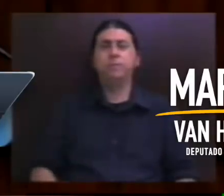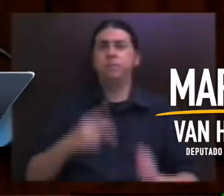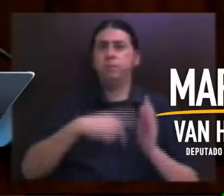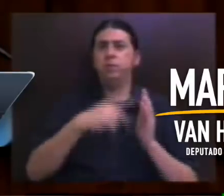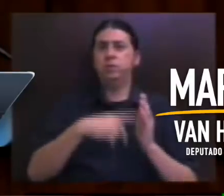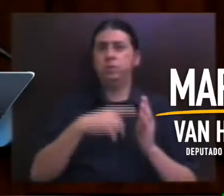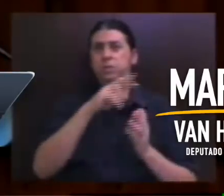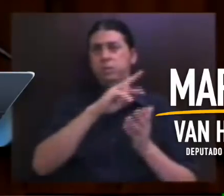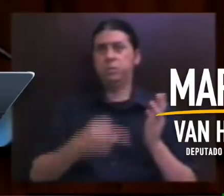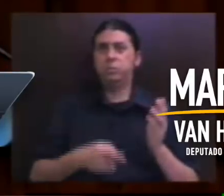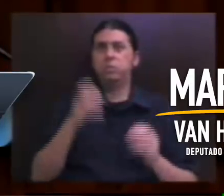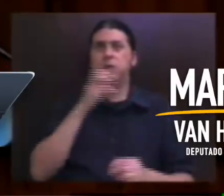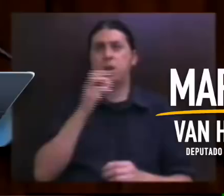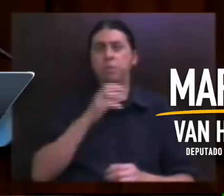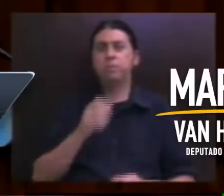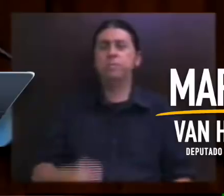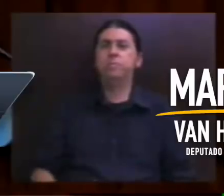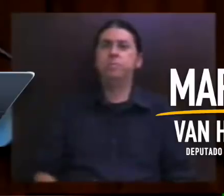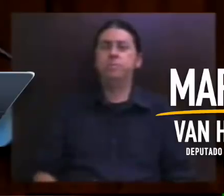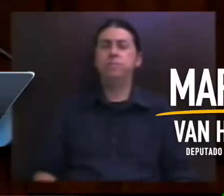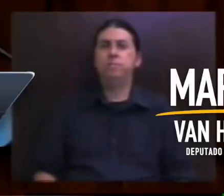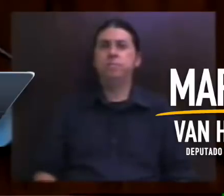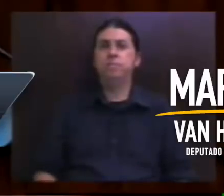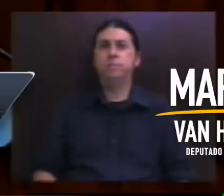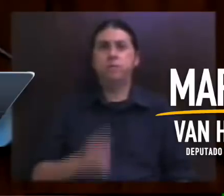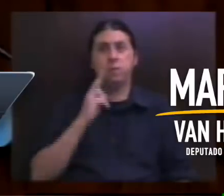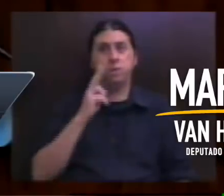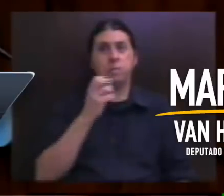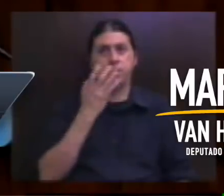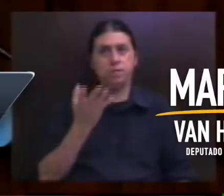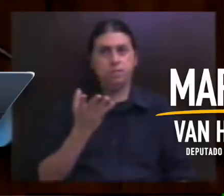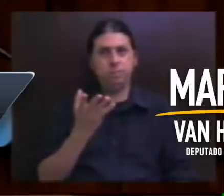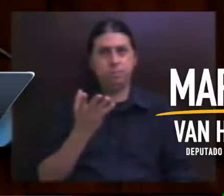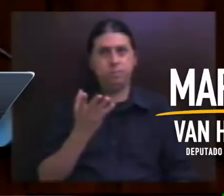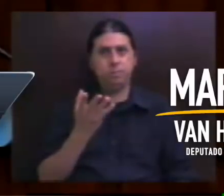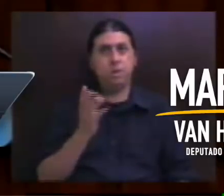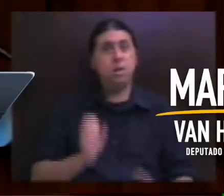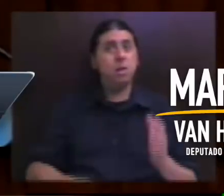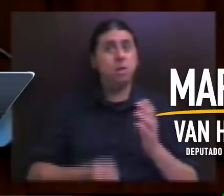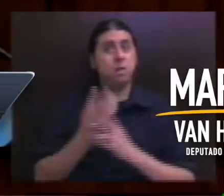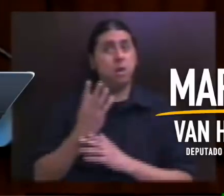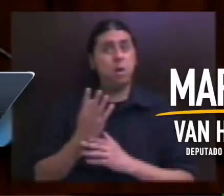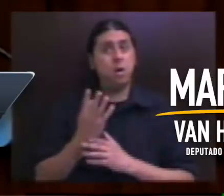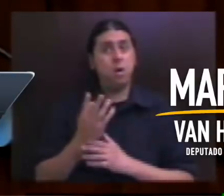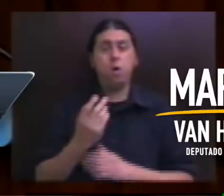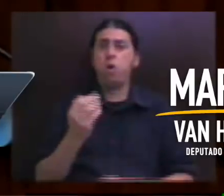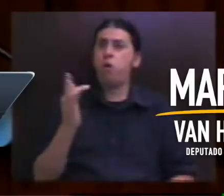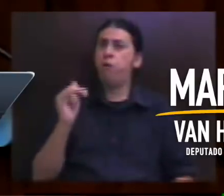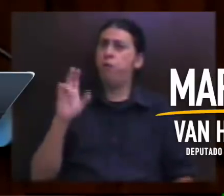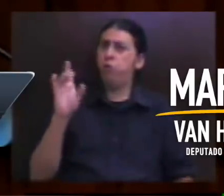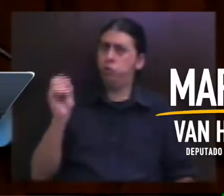projetos urgentíssimos. Vejam bem, a criação de um fundo